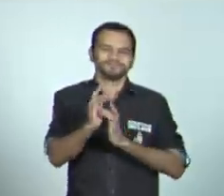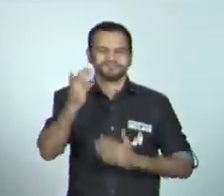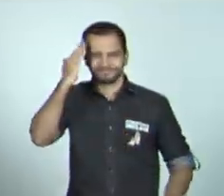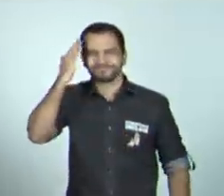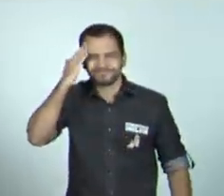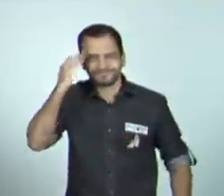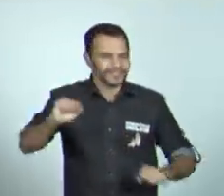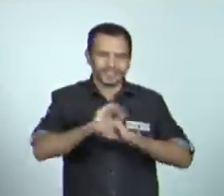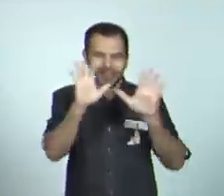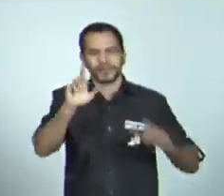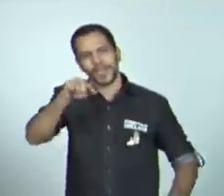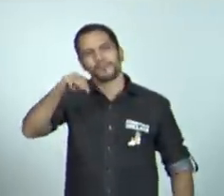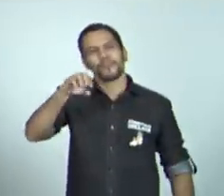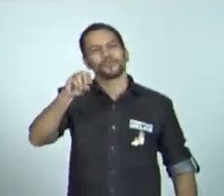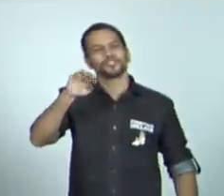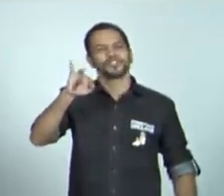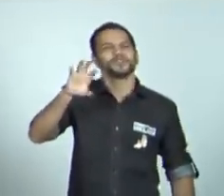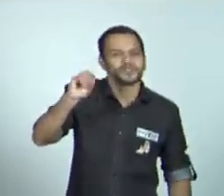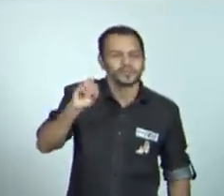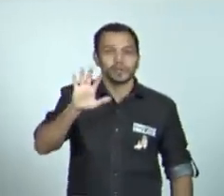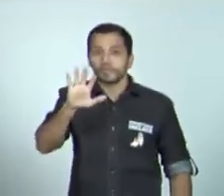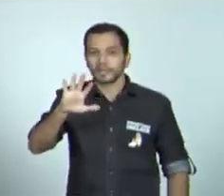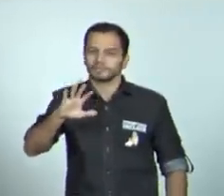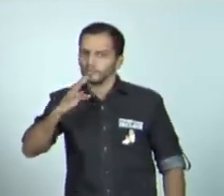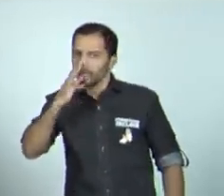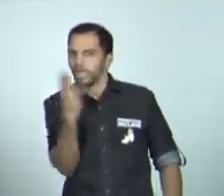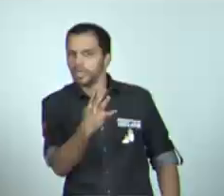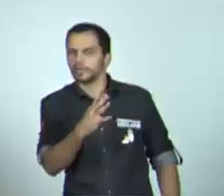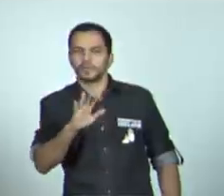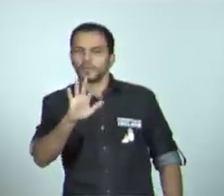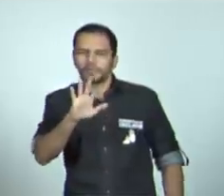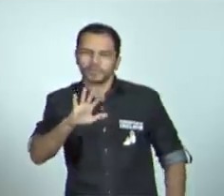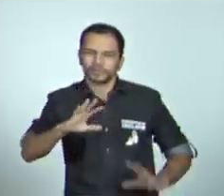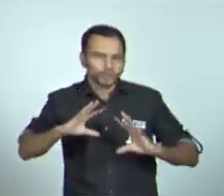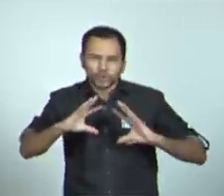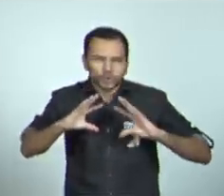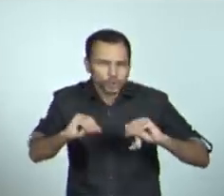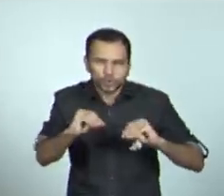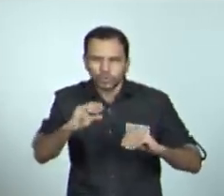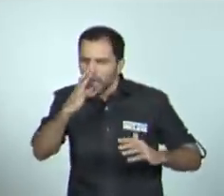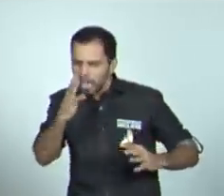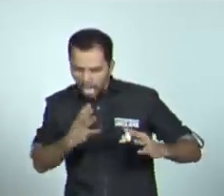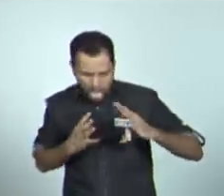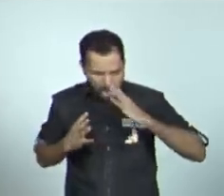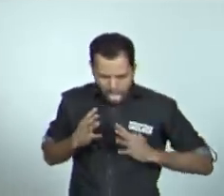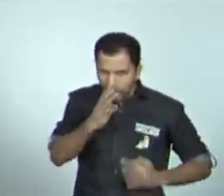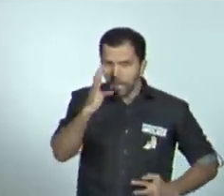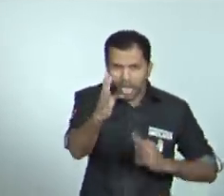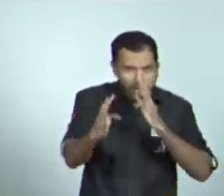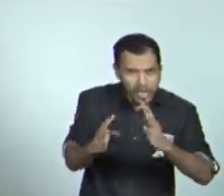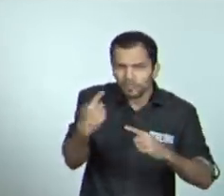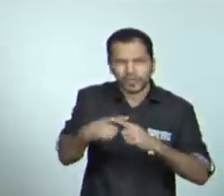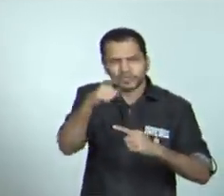me amava ao senhor jesus mas nem toda ameaça então é fruto de erros cometidos mas algumas